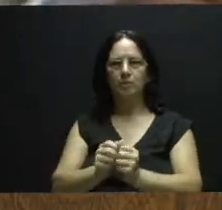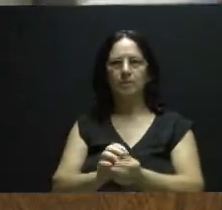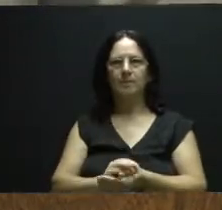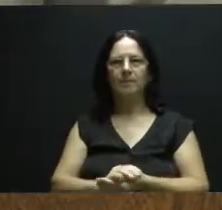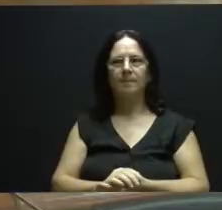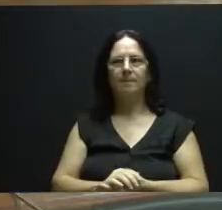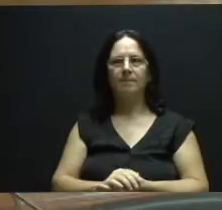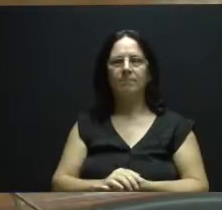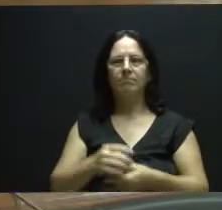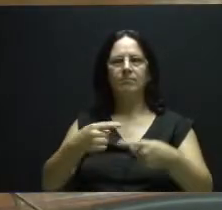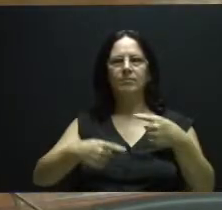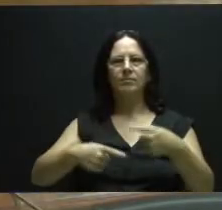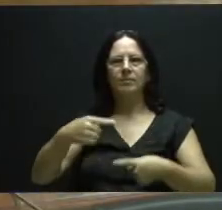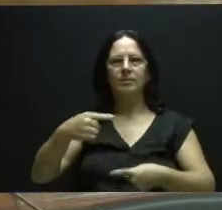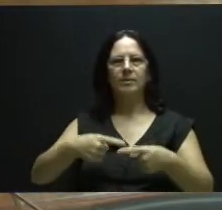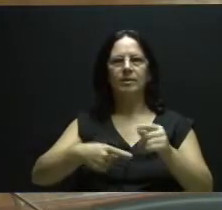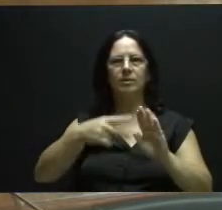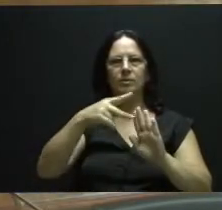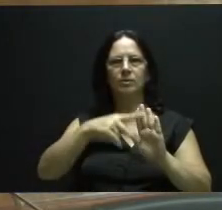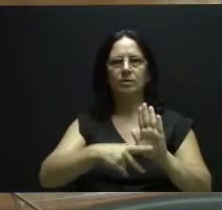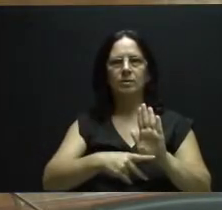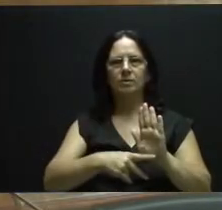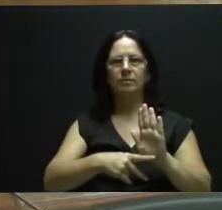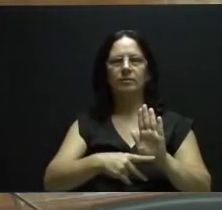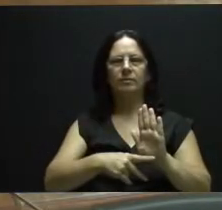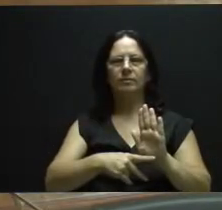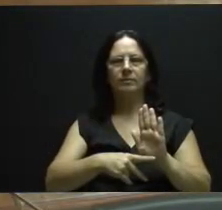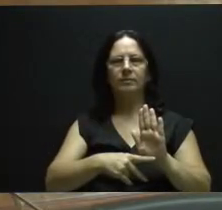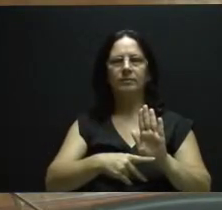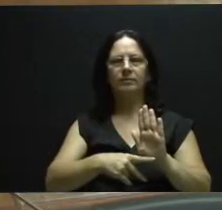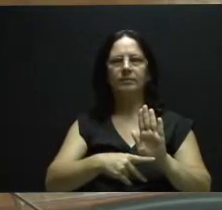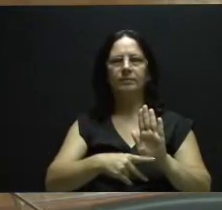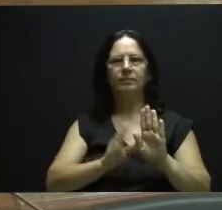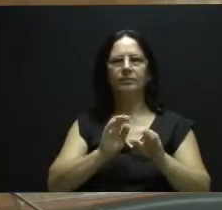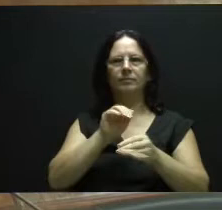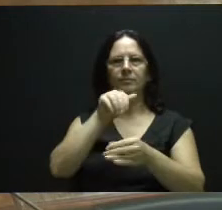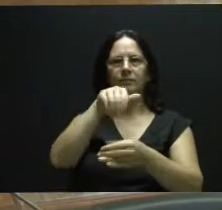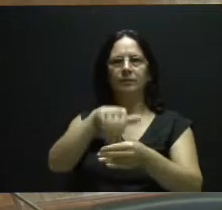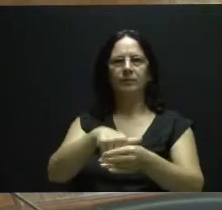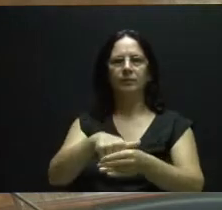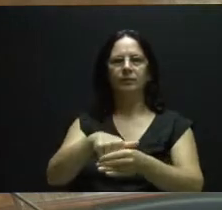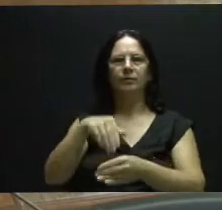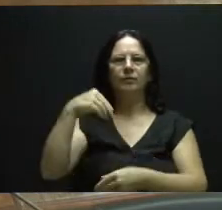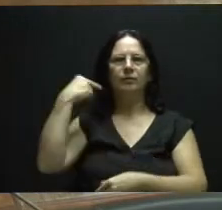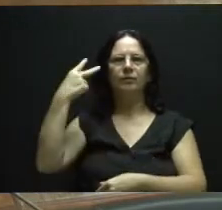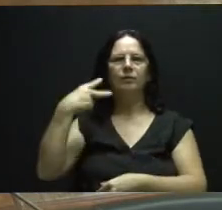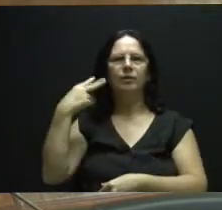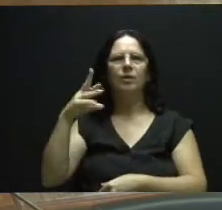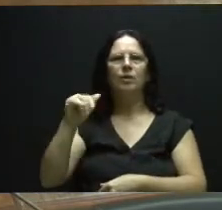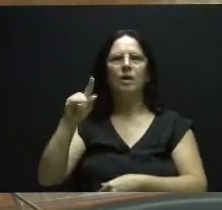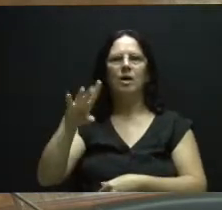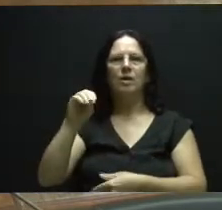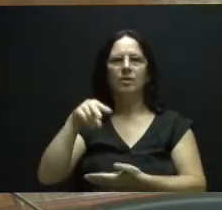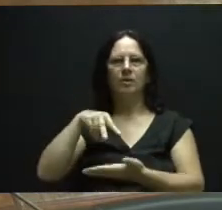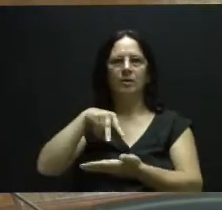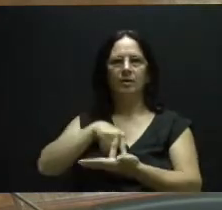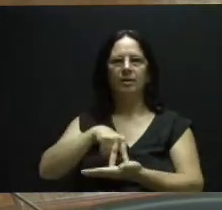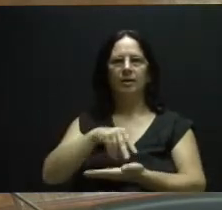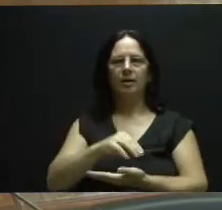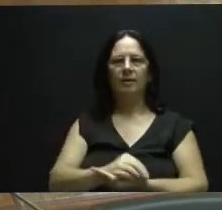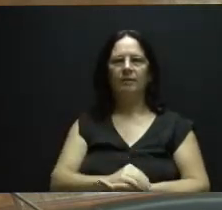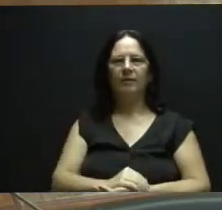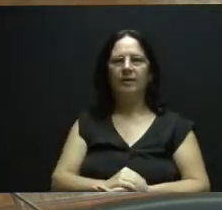em discussão ou parecer em votação com a palavra vereador rodrigo alemão